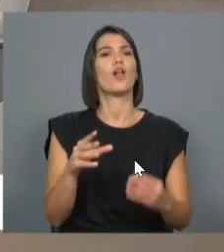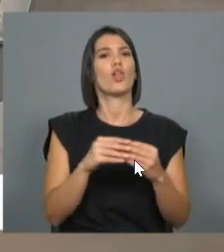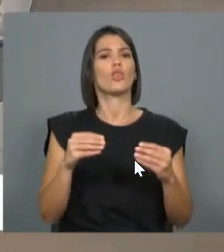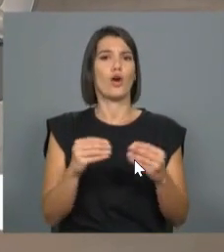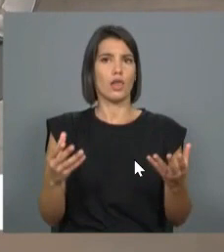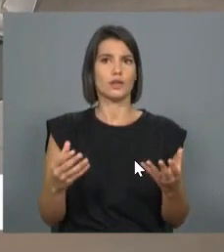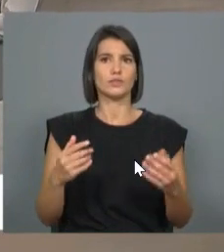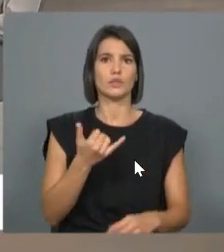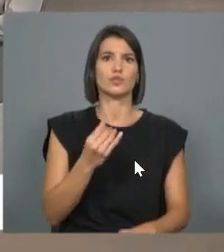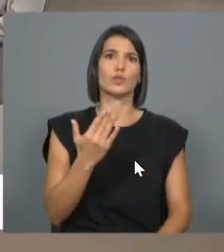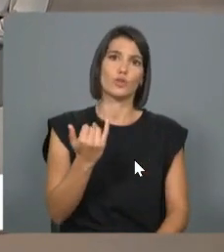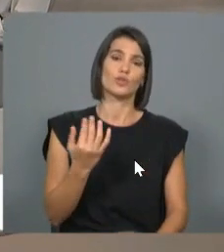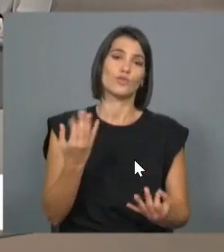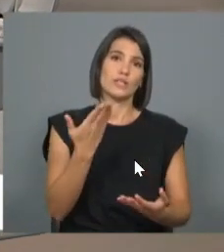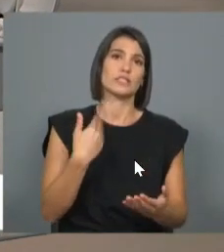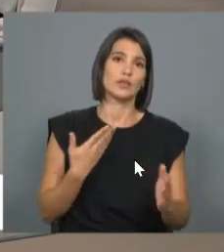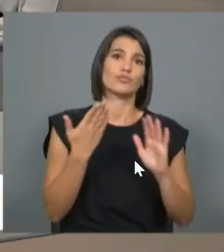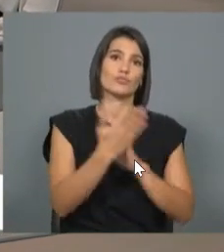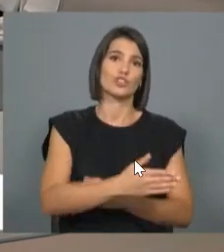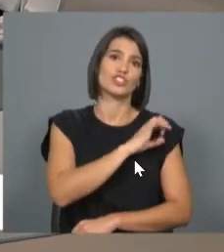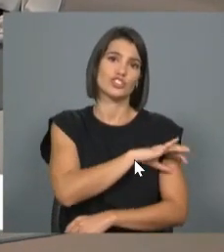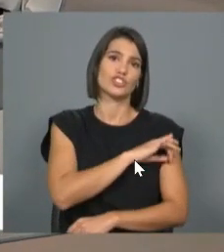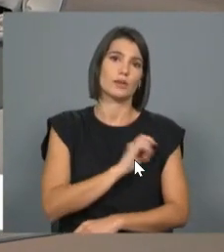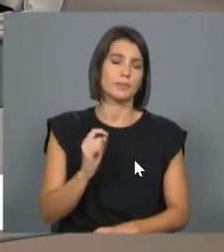fui em 2012, foi assim que entrei no Chile, a primeira vez.